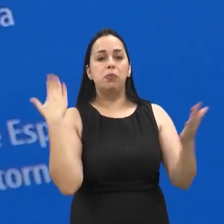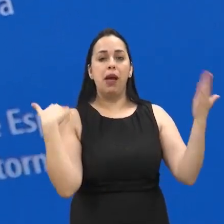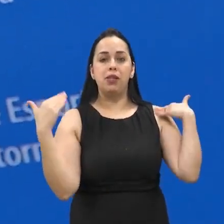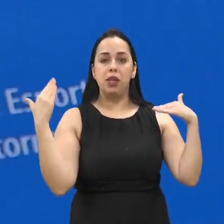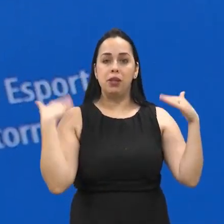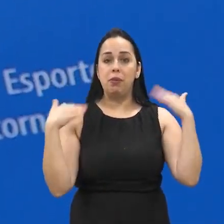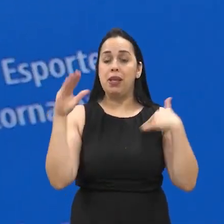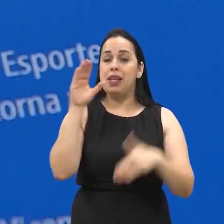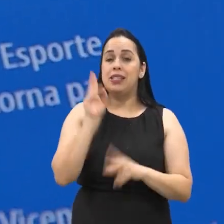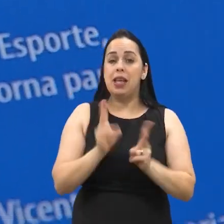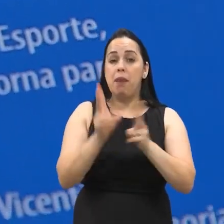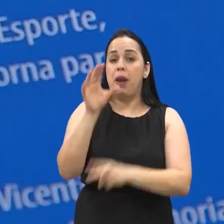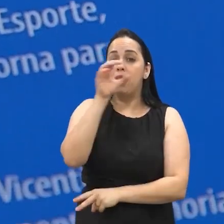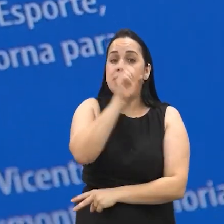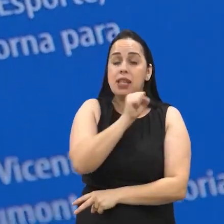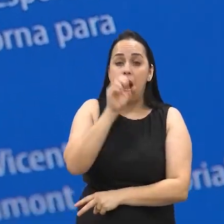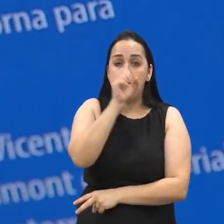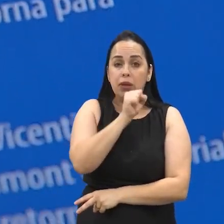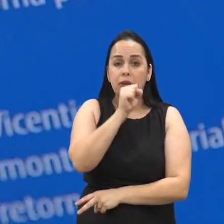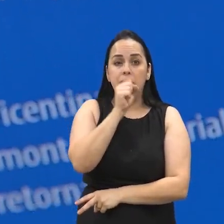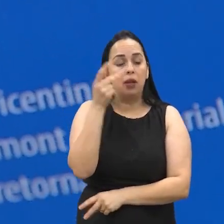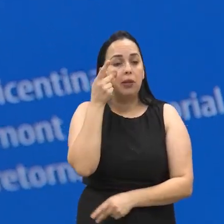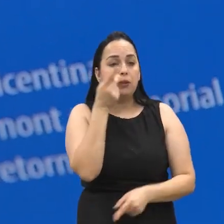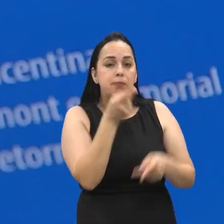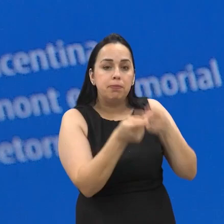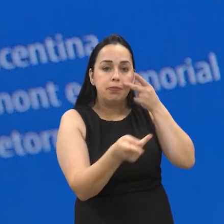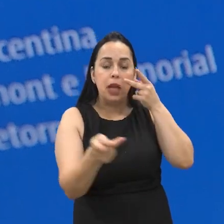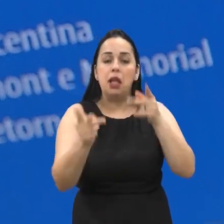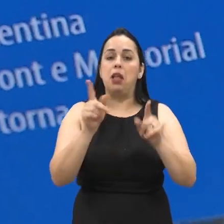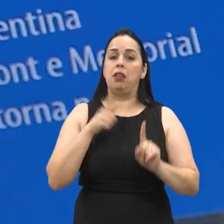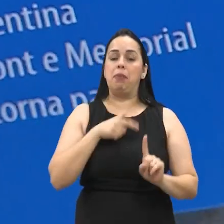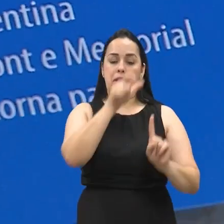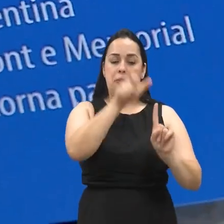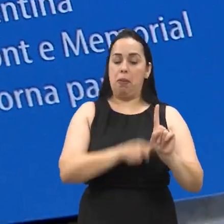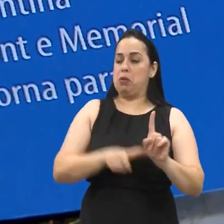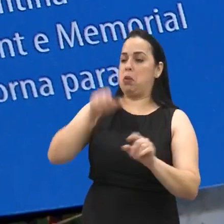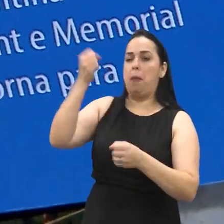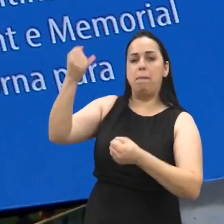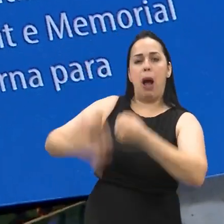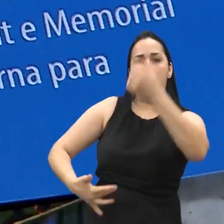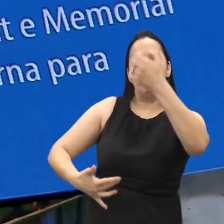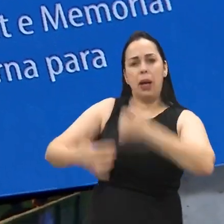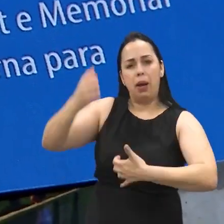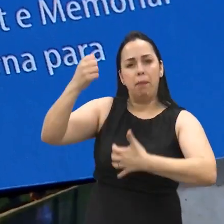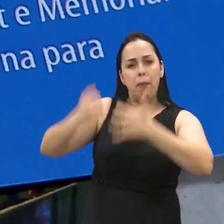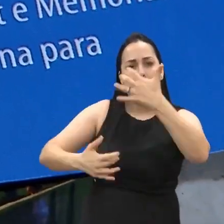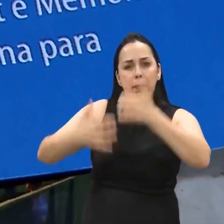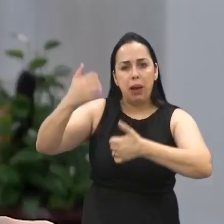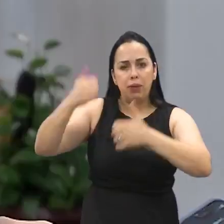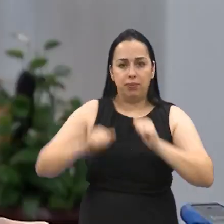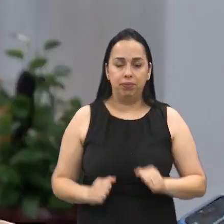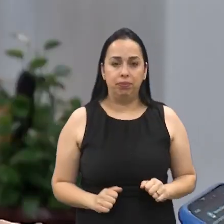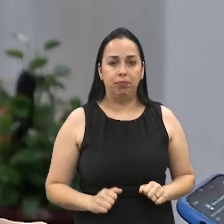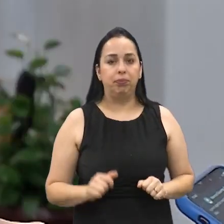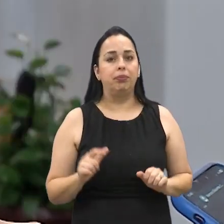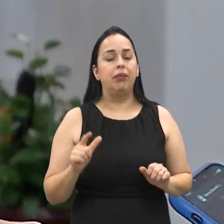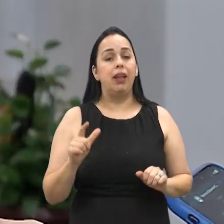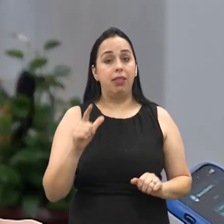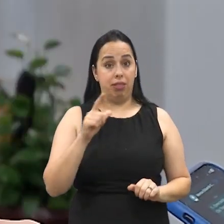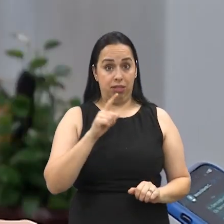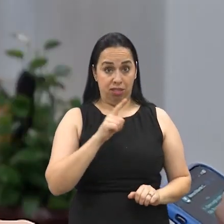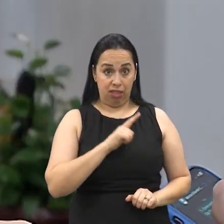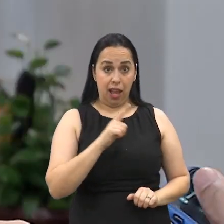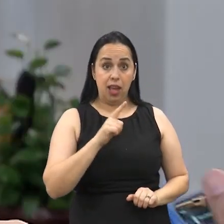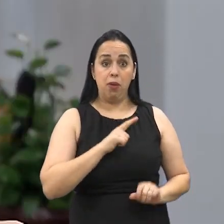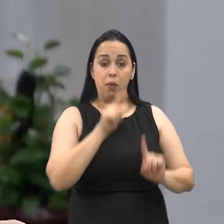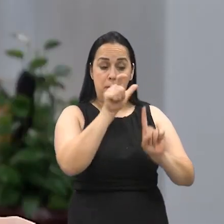passeios acontecem aos sábados e contam com visitas guiadas e uma caminhada pelo centro histórico. Nós temos os